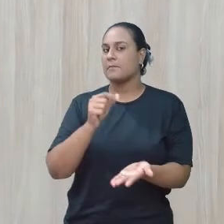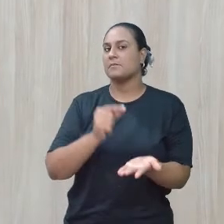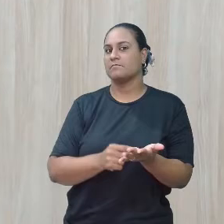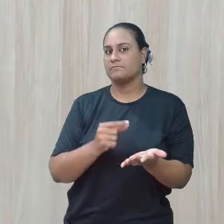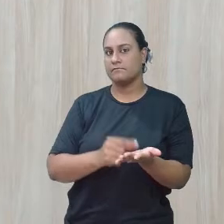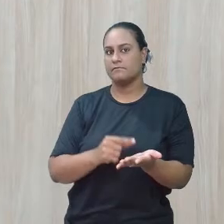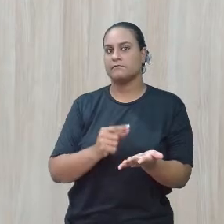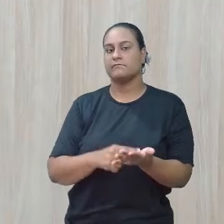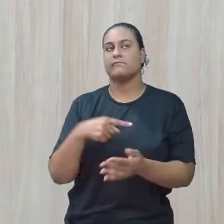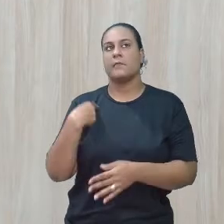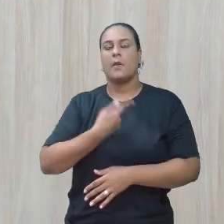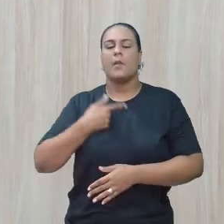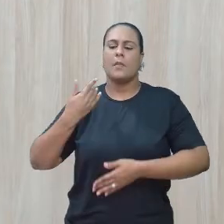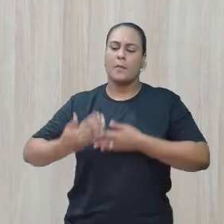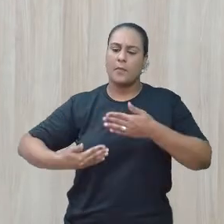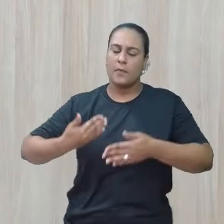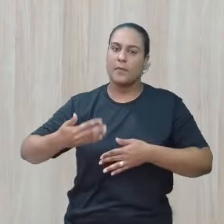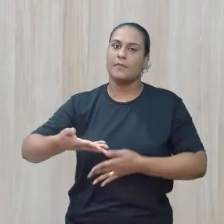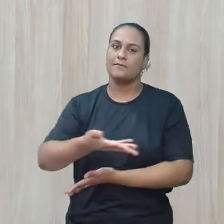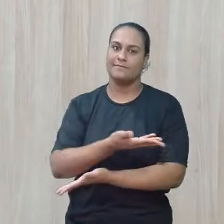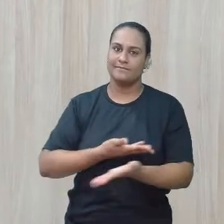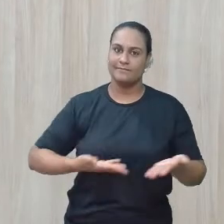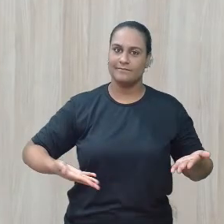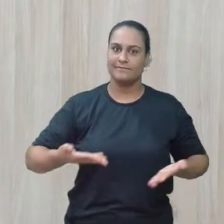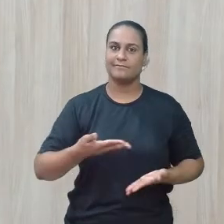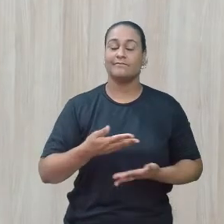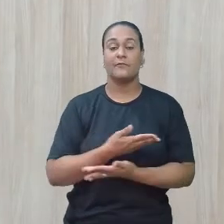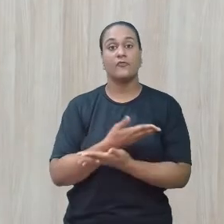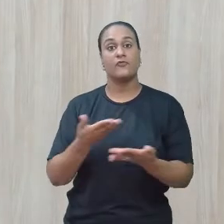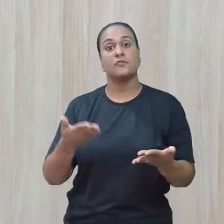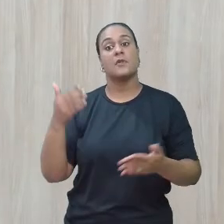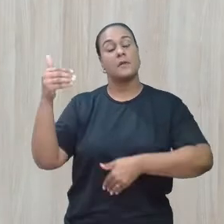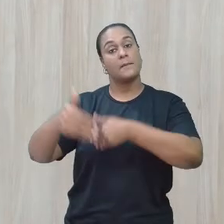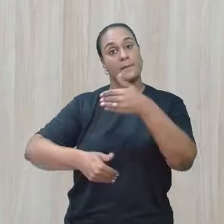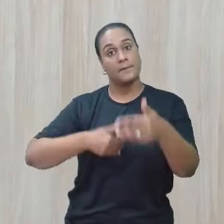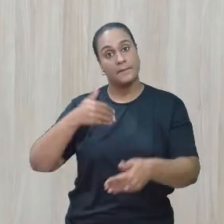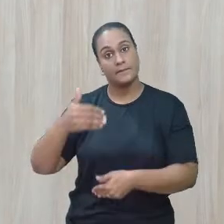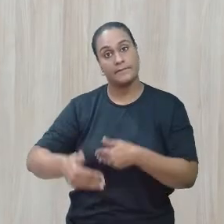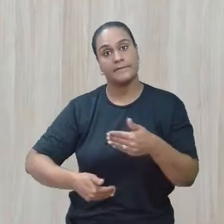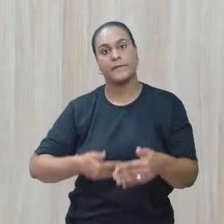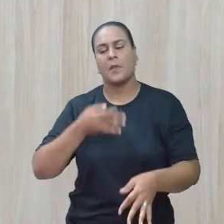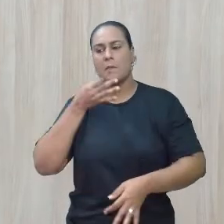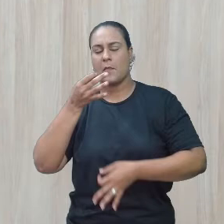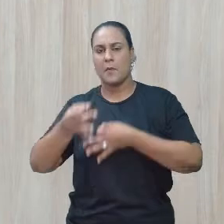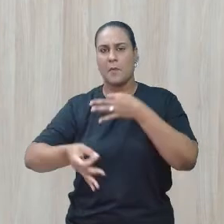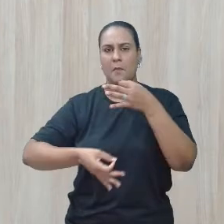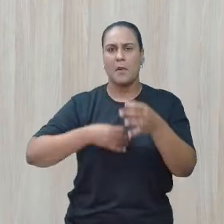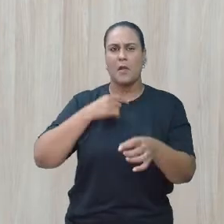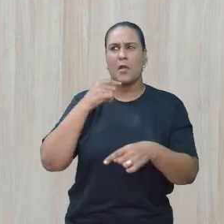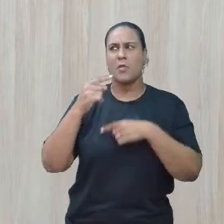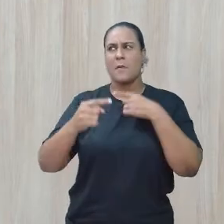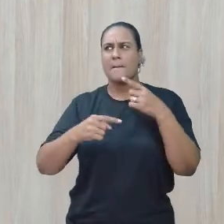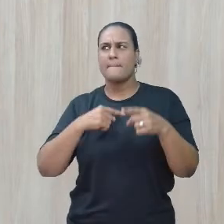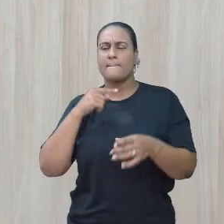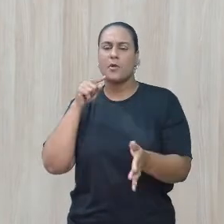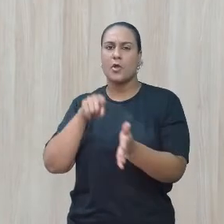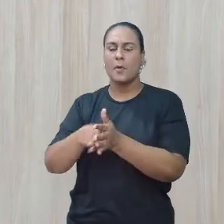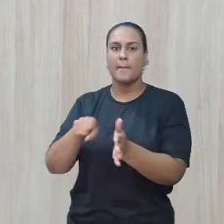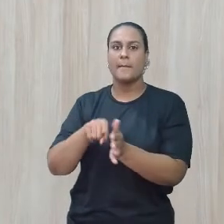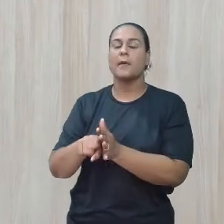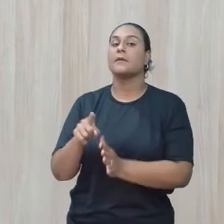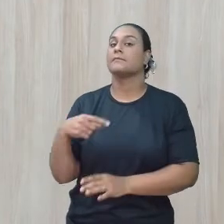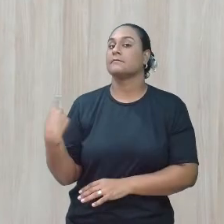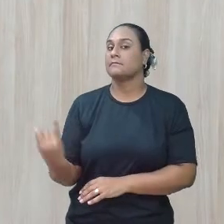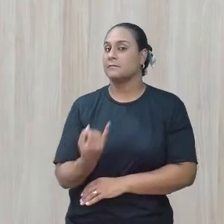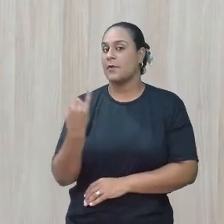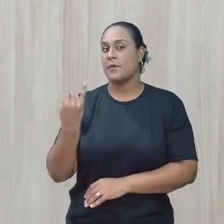Para que a gente cada vez mais possa interagir, vocês possam participar, fazer comentários, tirar dúvida, que é muito importante para a